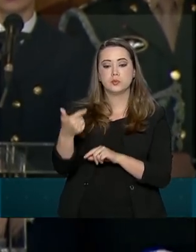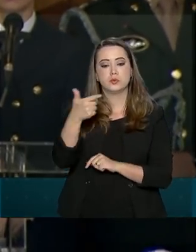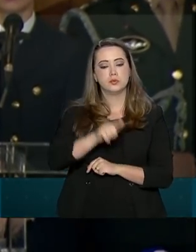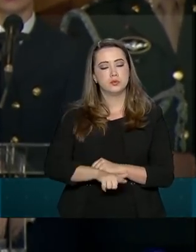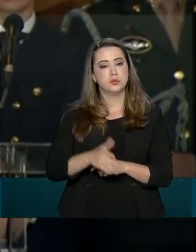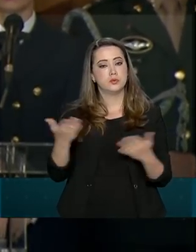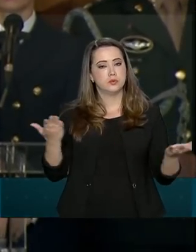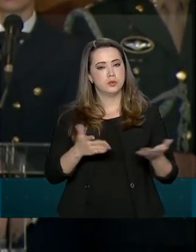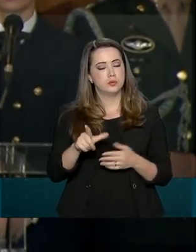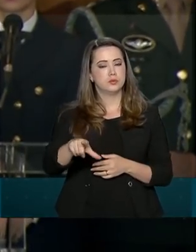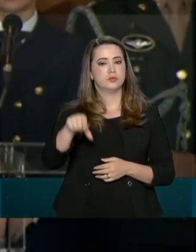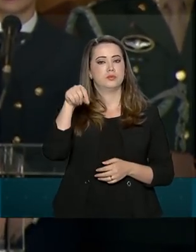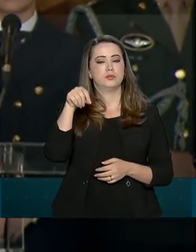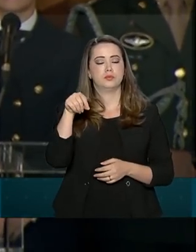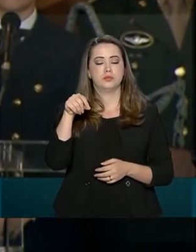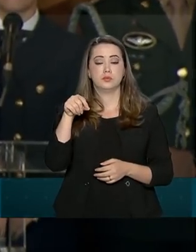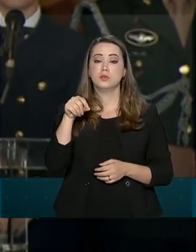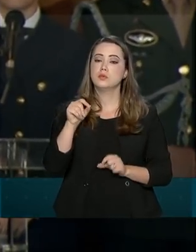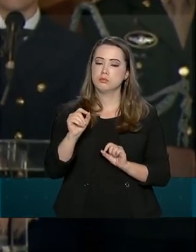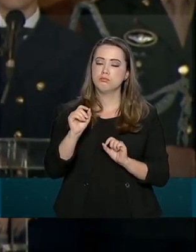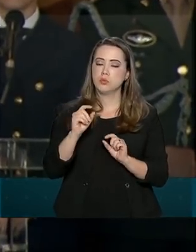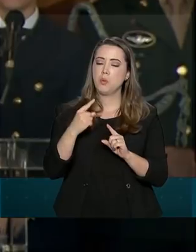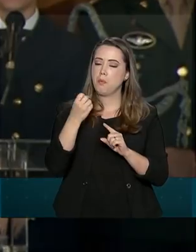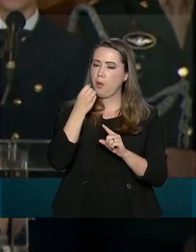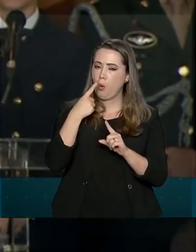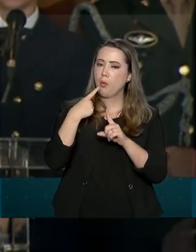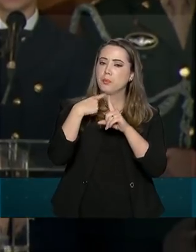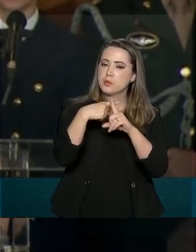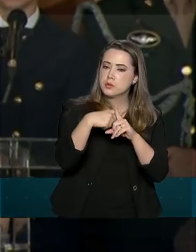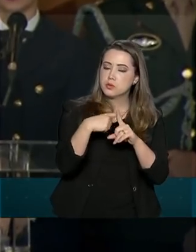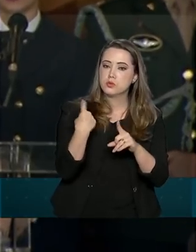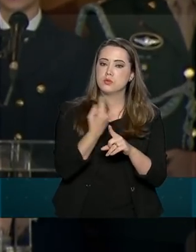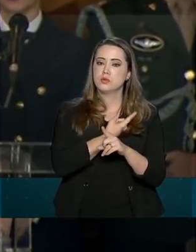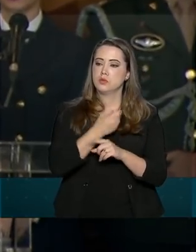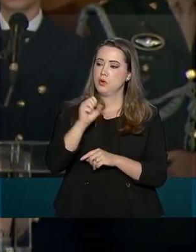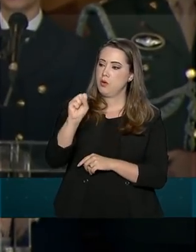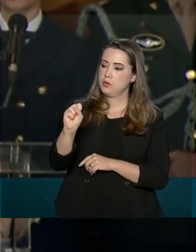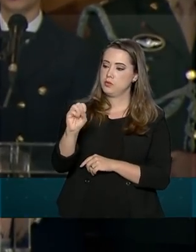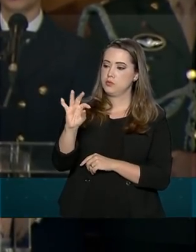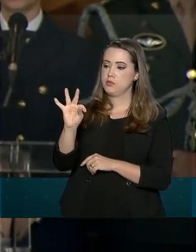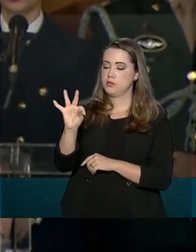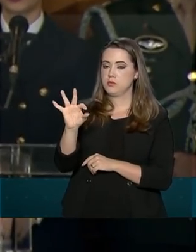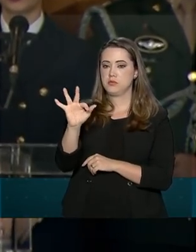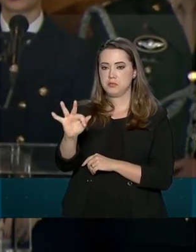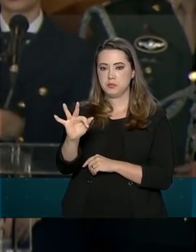decisão positiva do nosso Supremo Tribunal Federal.